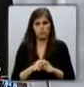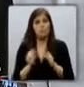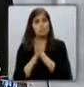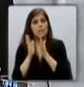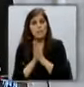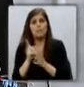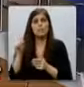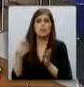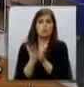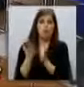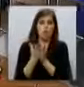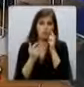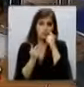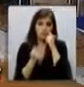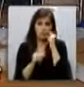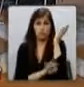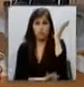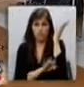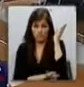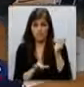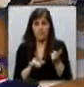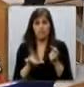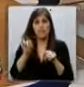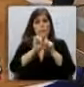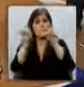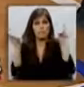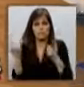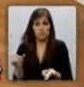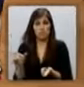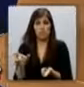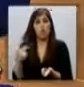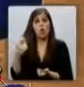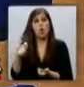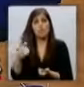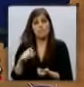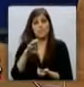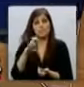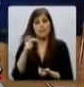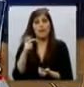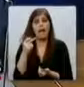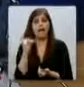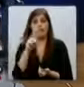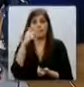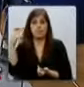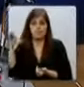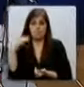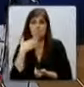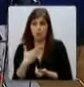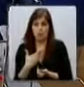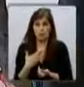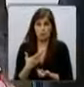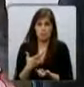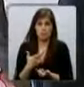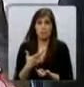às escolas das juntas de Freguesia às empresas o presidente da lançam um apelo que seja